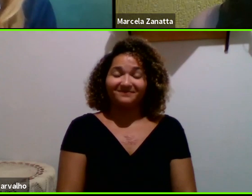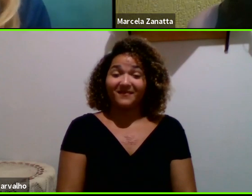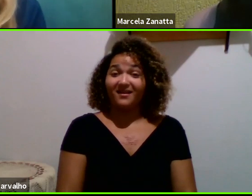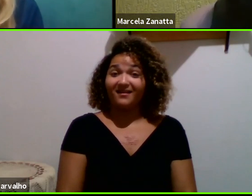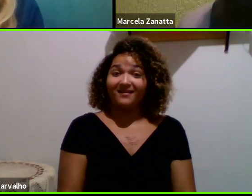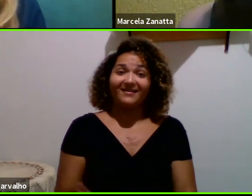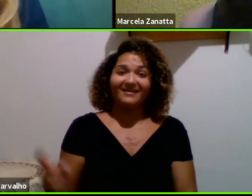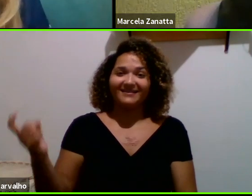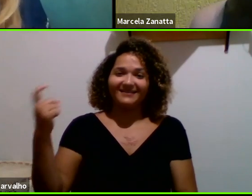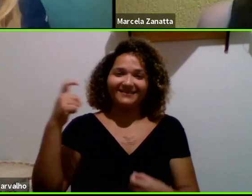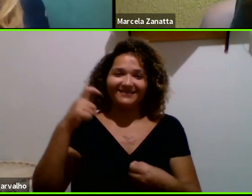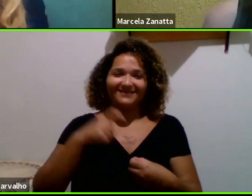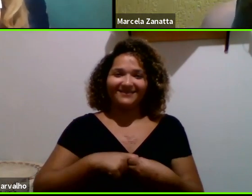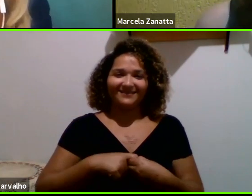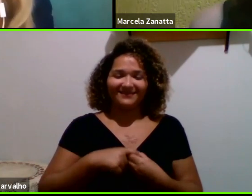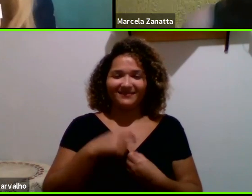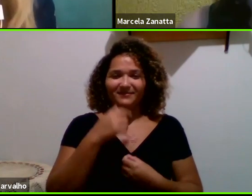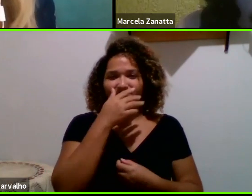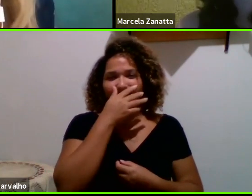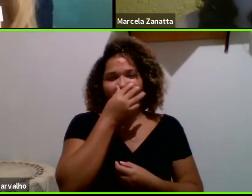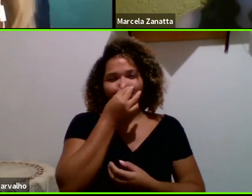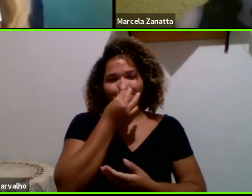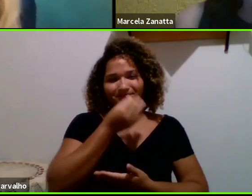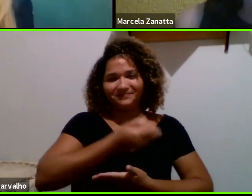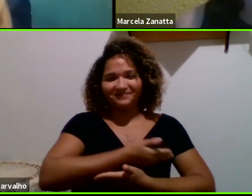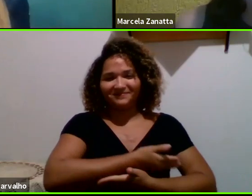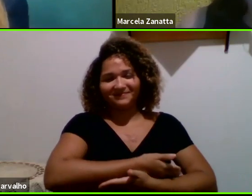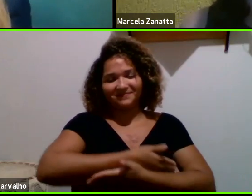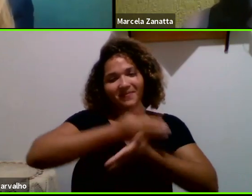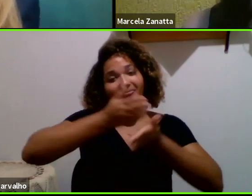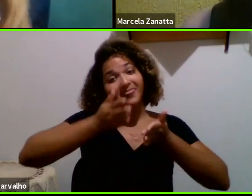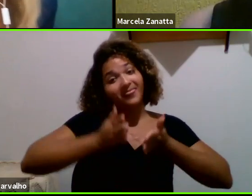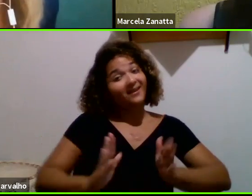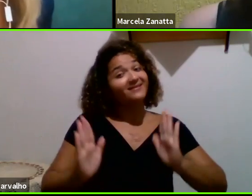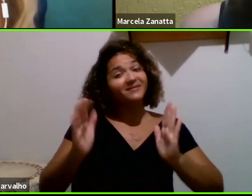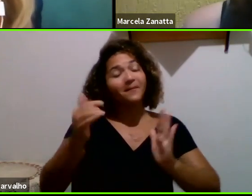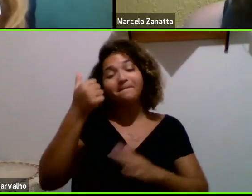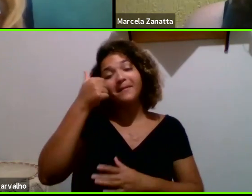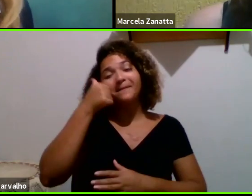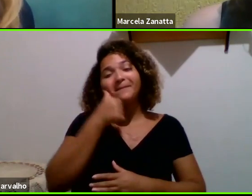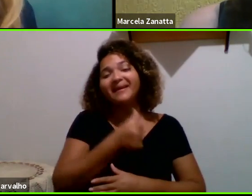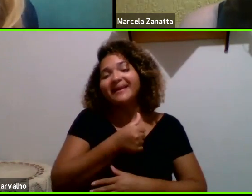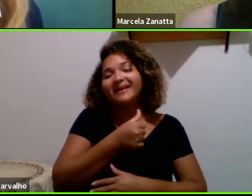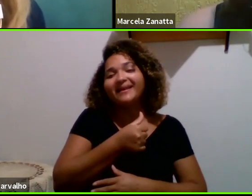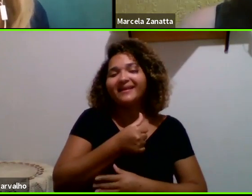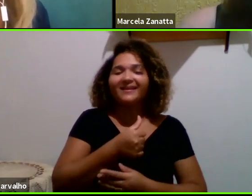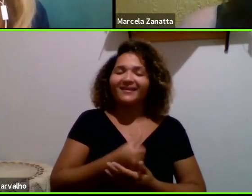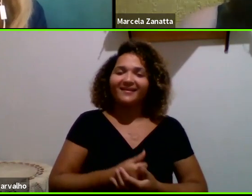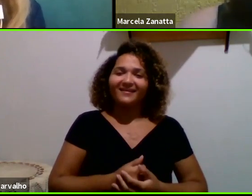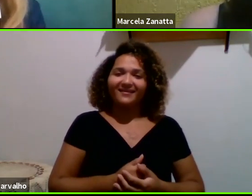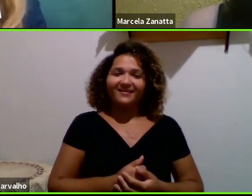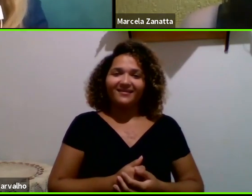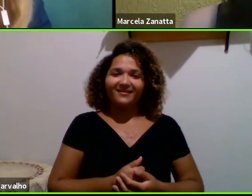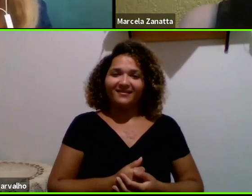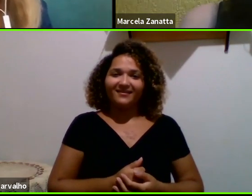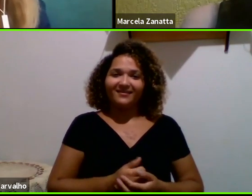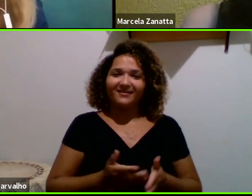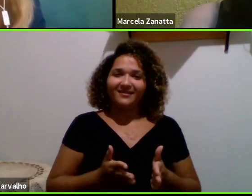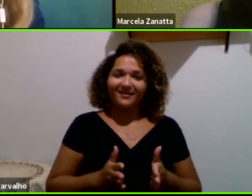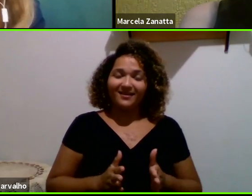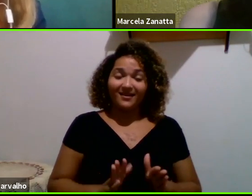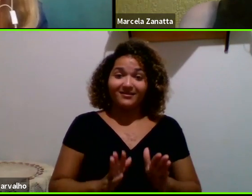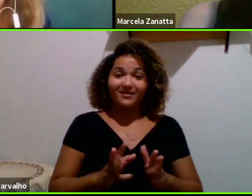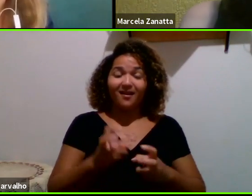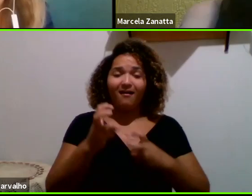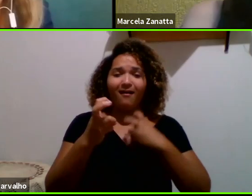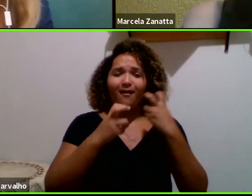Voltamos, enfim, a bebê nasceu e era uma menina, é uma menina que nasceu com choro